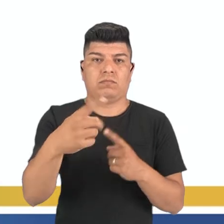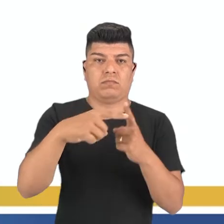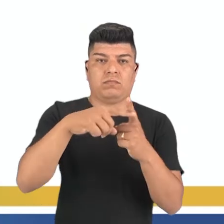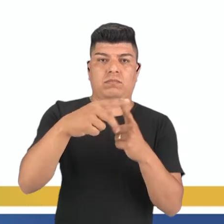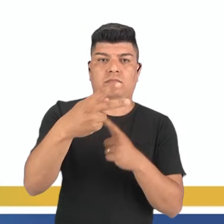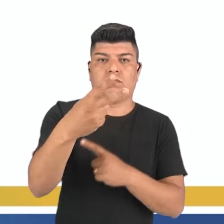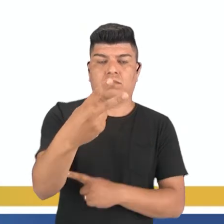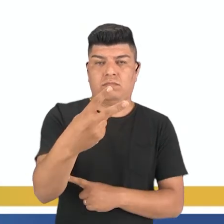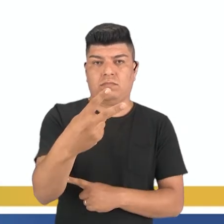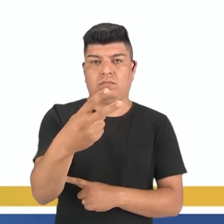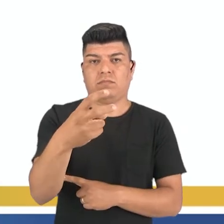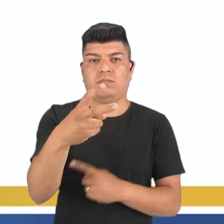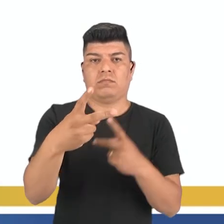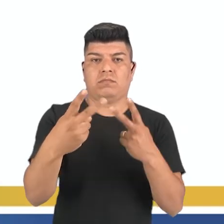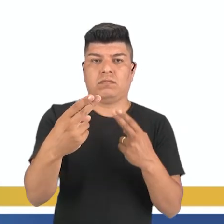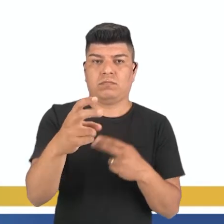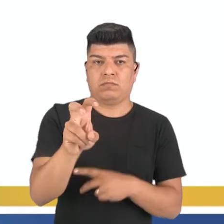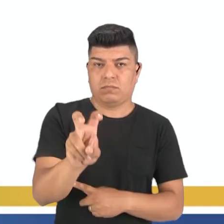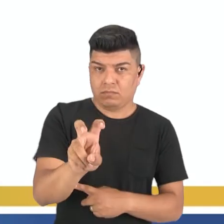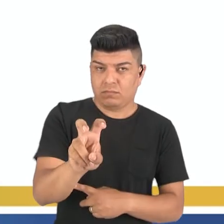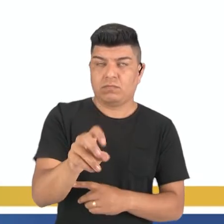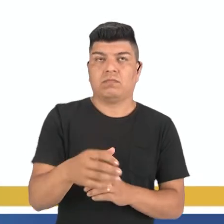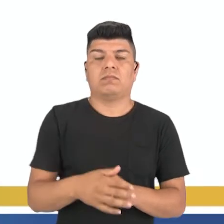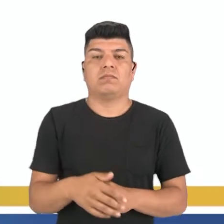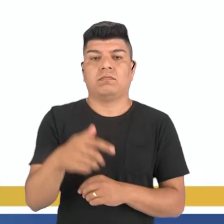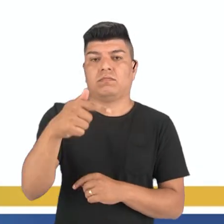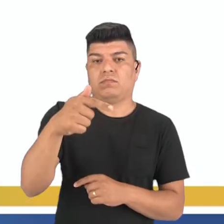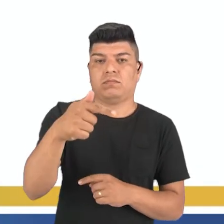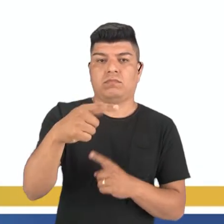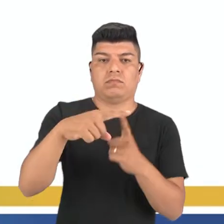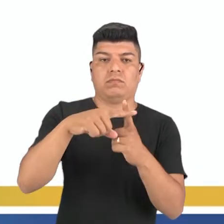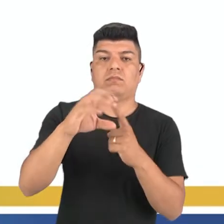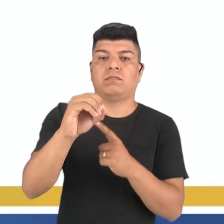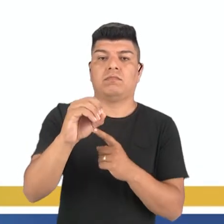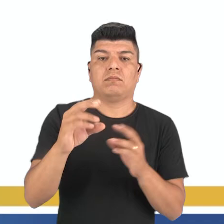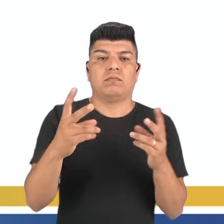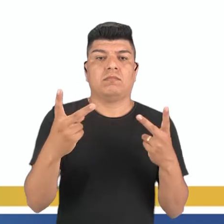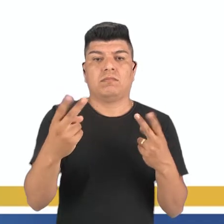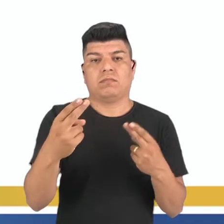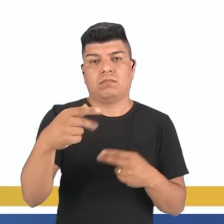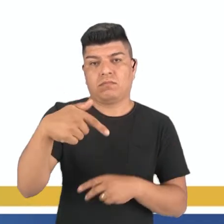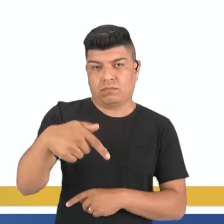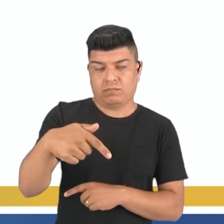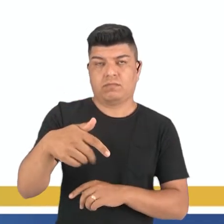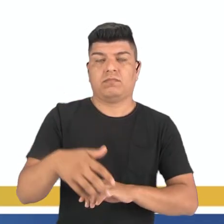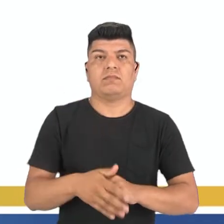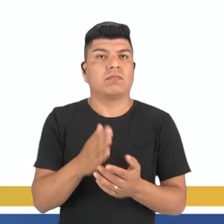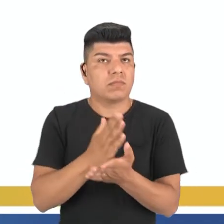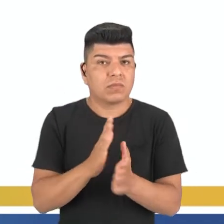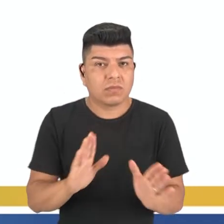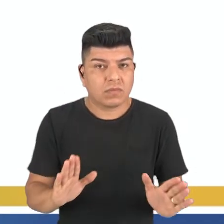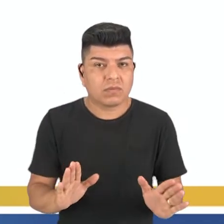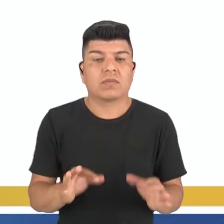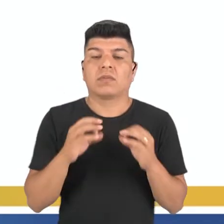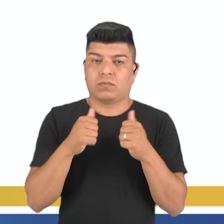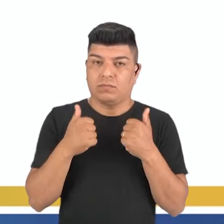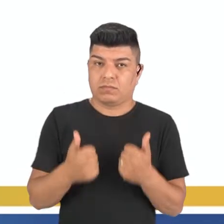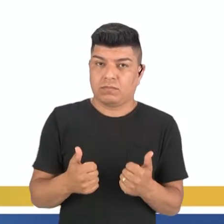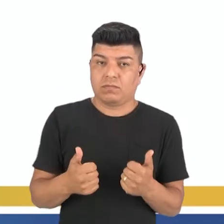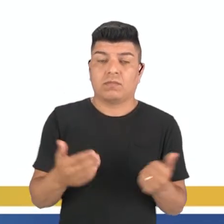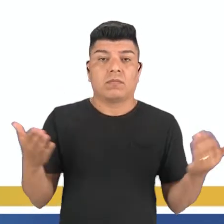2, 5, beleza? E o 7 mais nada dá 7. Terminou?